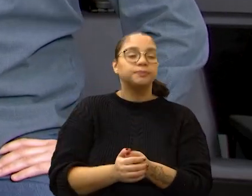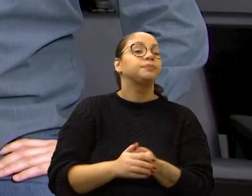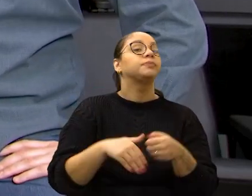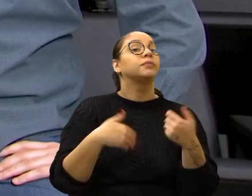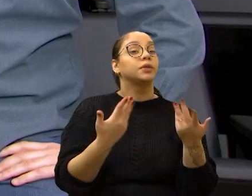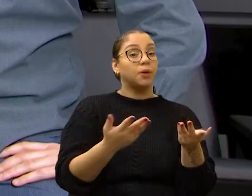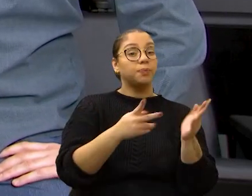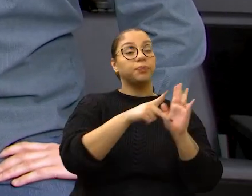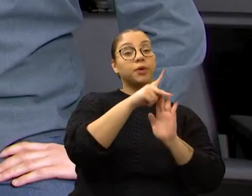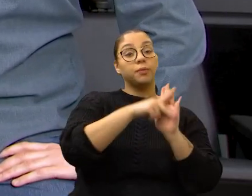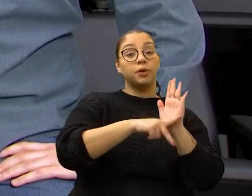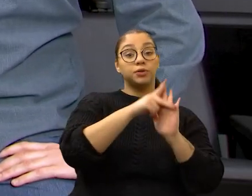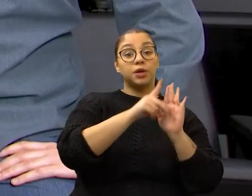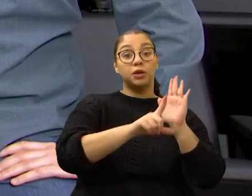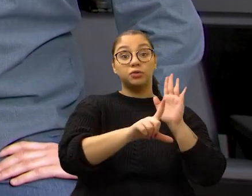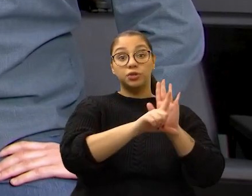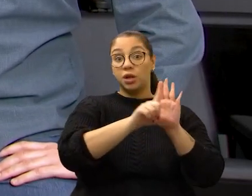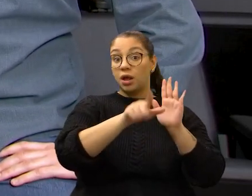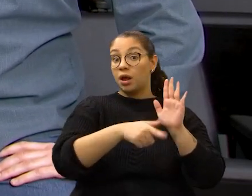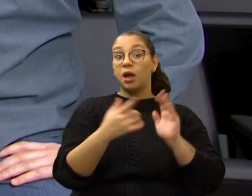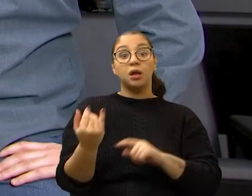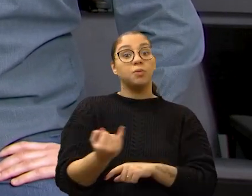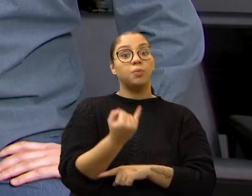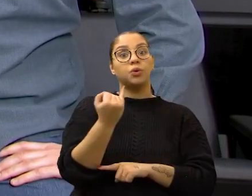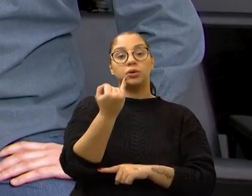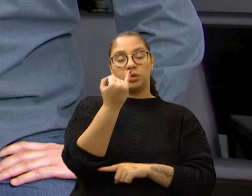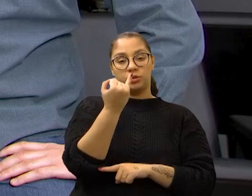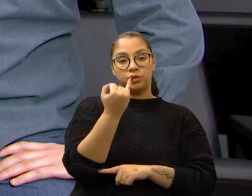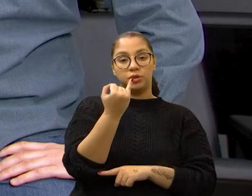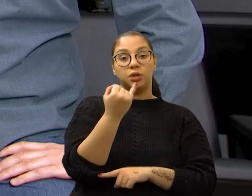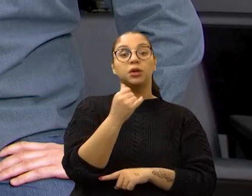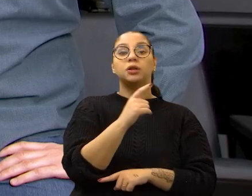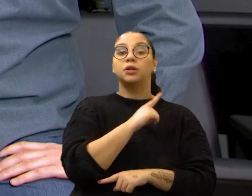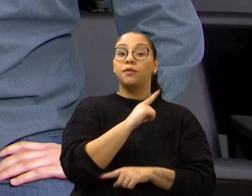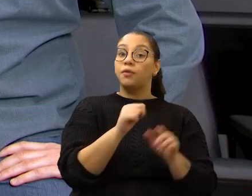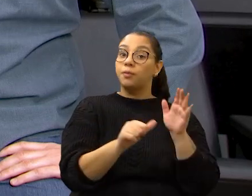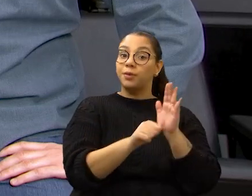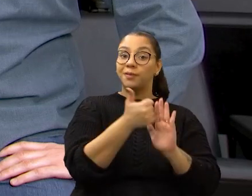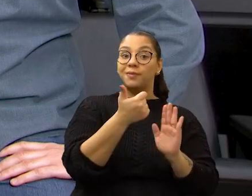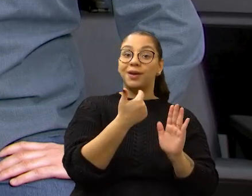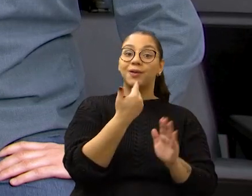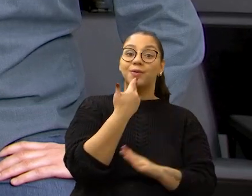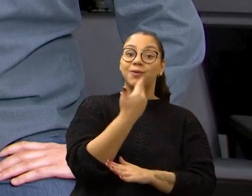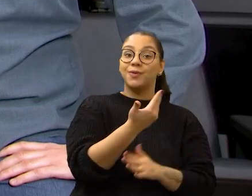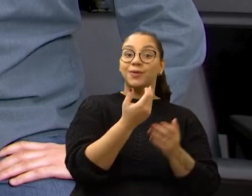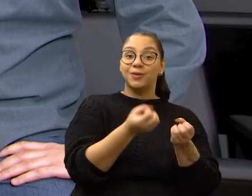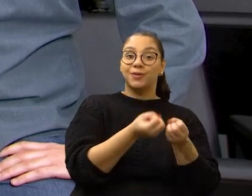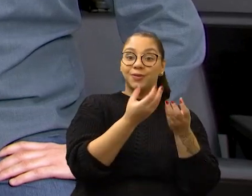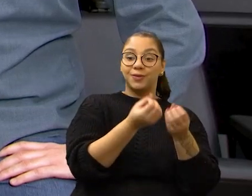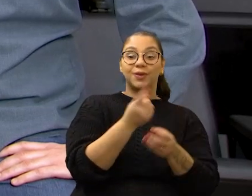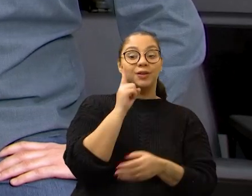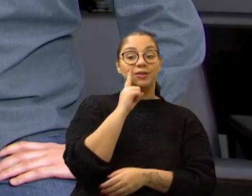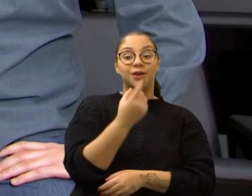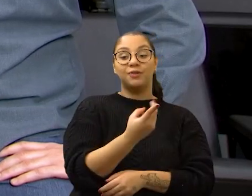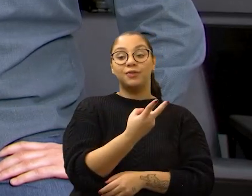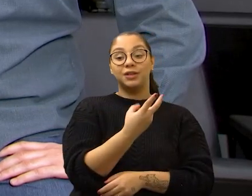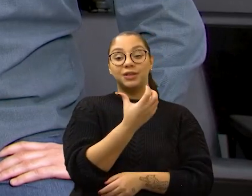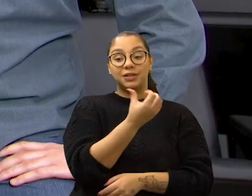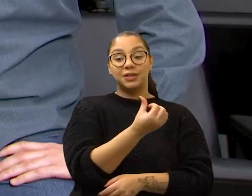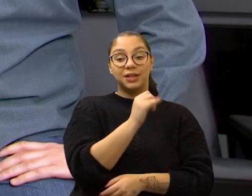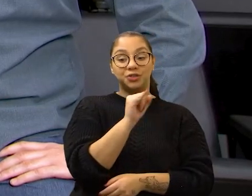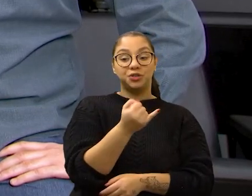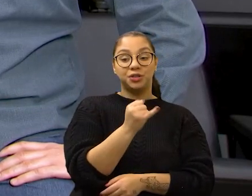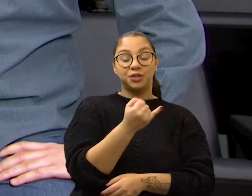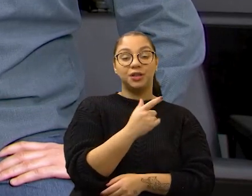esse projeto de lei, ele é muito importante, Gabriel. Foi um dos primeiros requerimentos que eu fiz chegando nessa casa, no dia 26 de